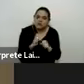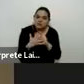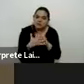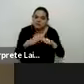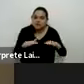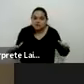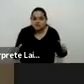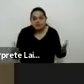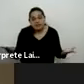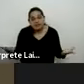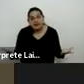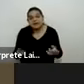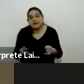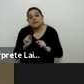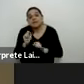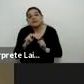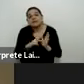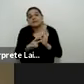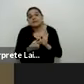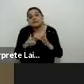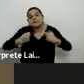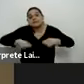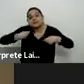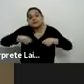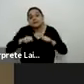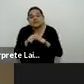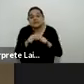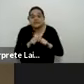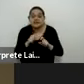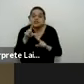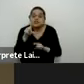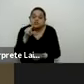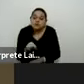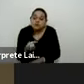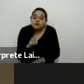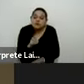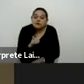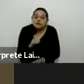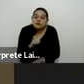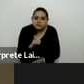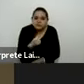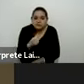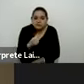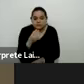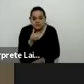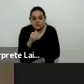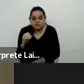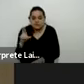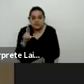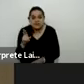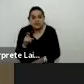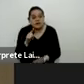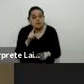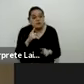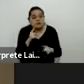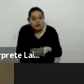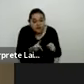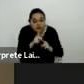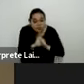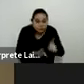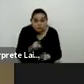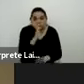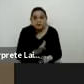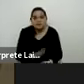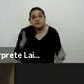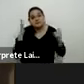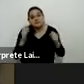que reduzir o valor, que não é um valor do governo, é do povo brasileiro, né? Porque ele percebeu que isso